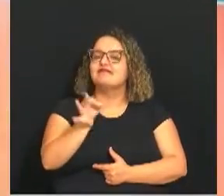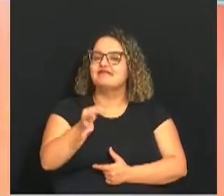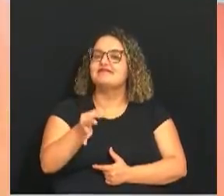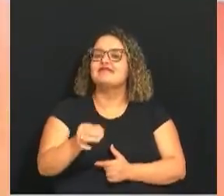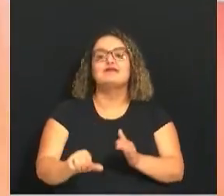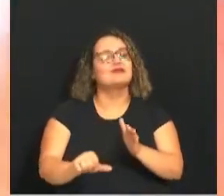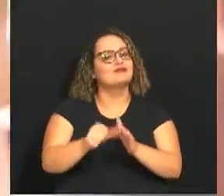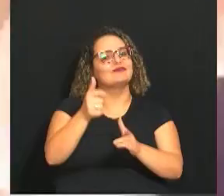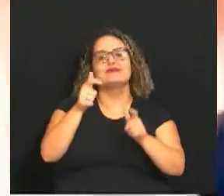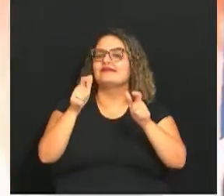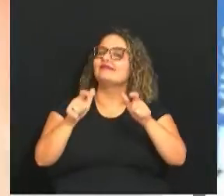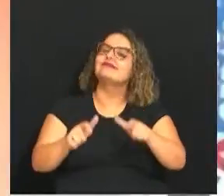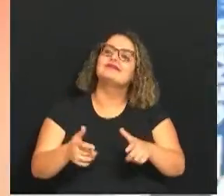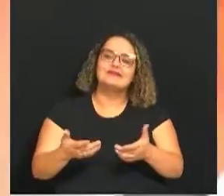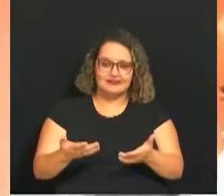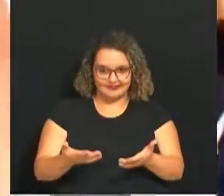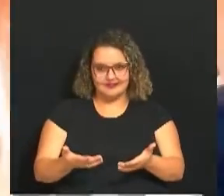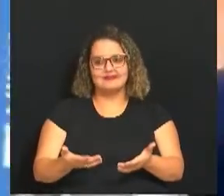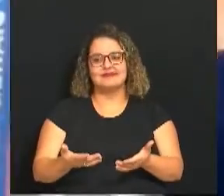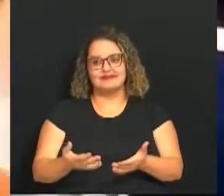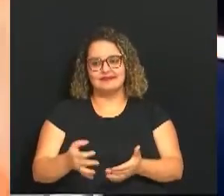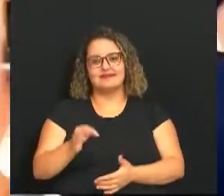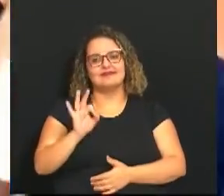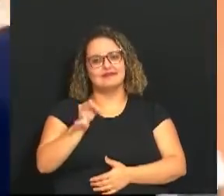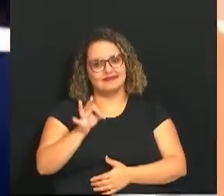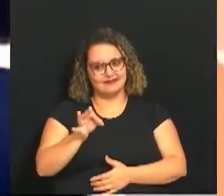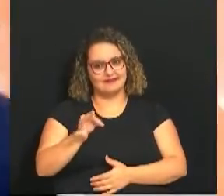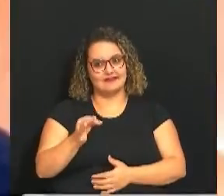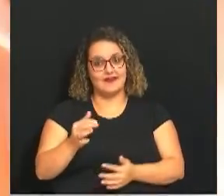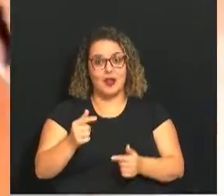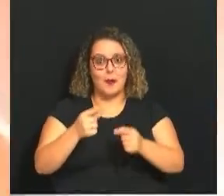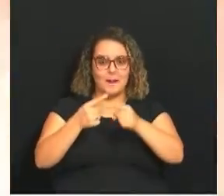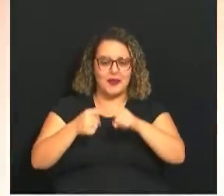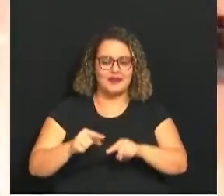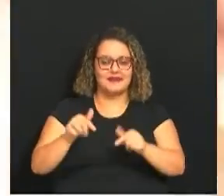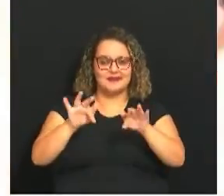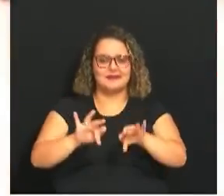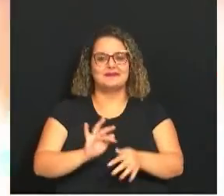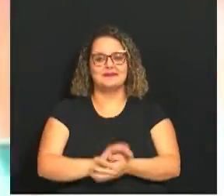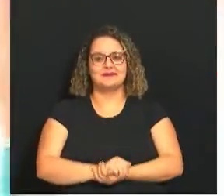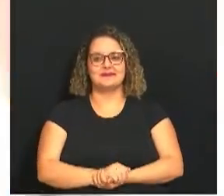lugar da chave e garantem um lugar na semifinal.